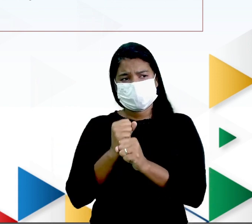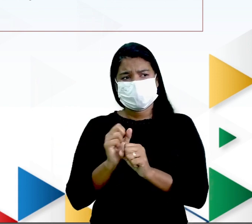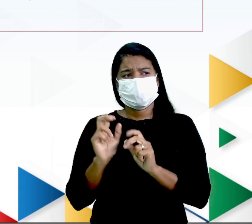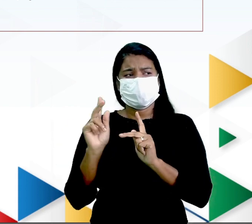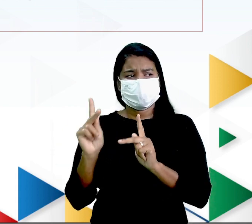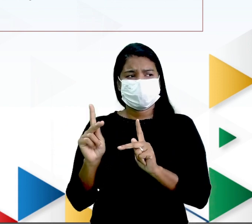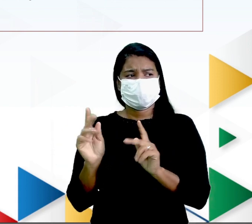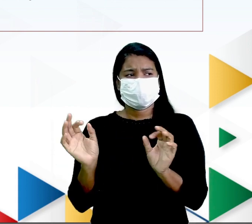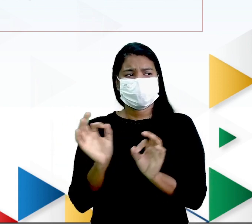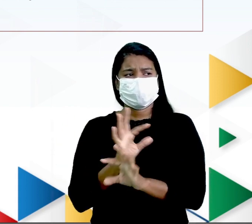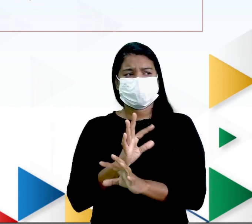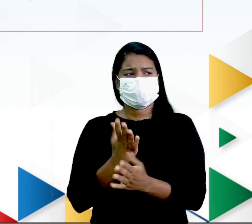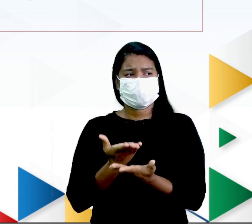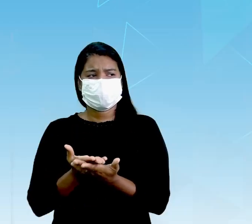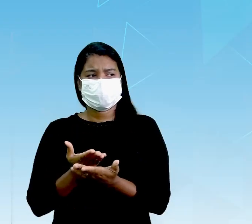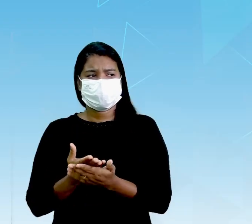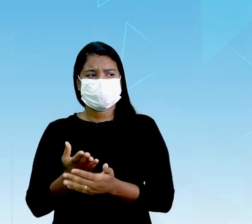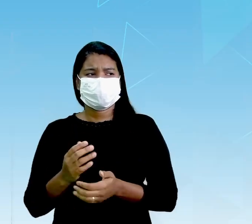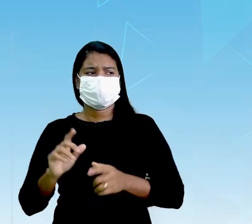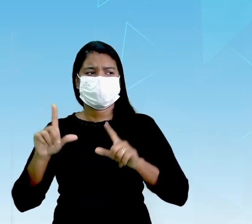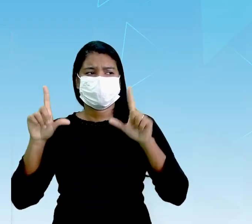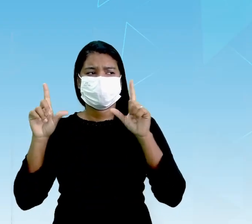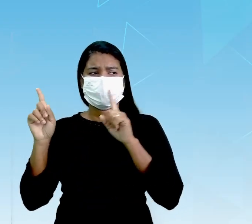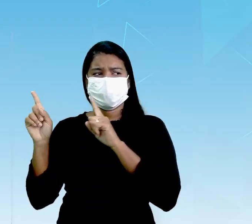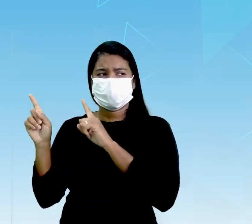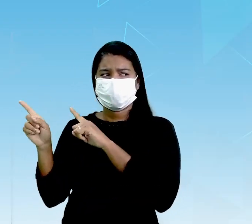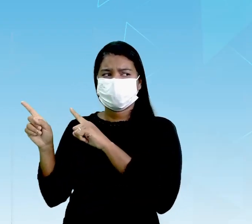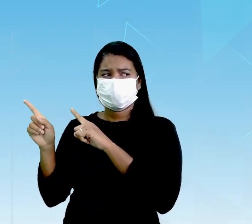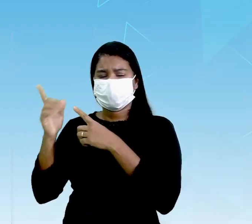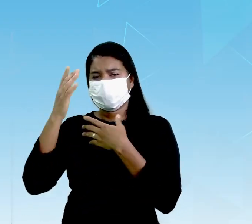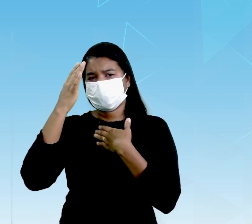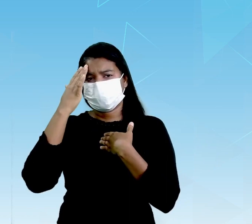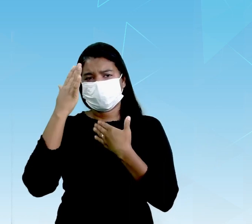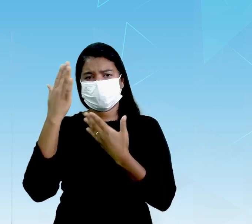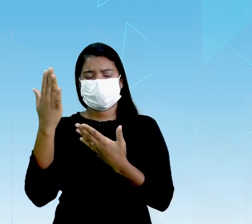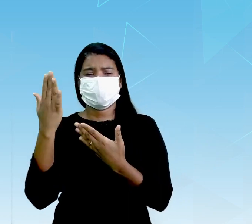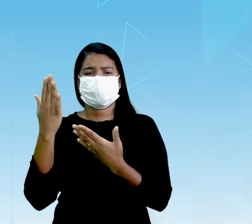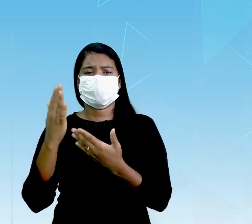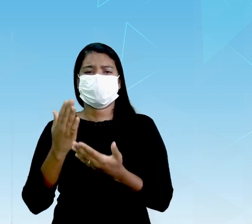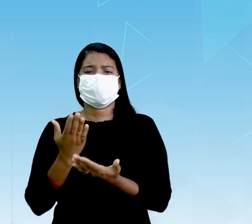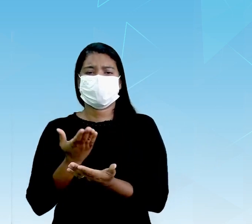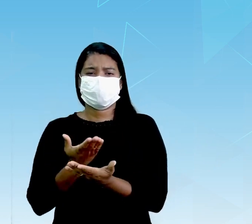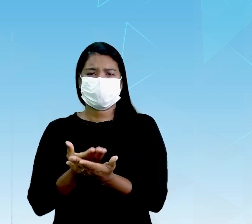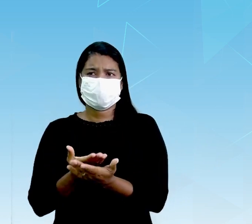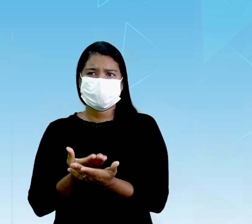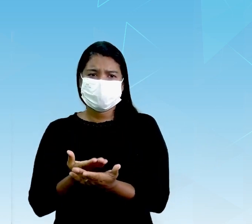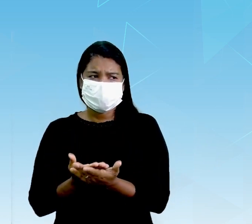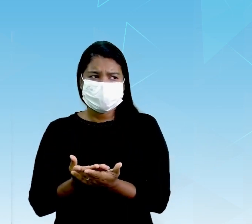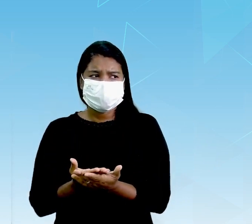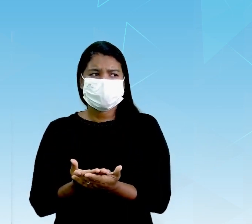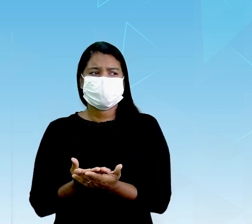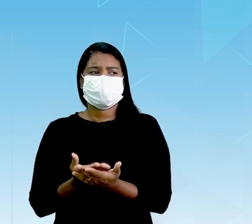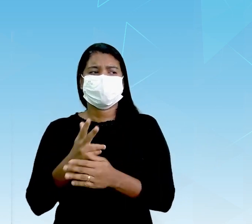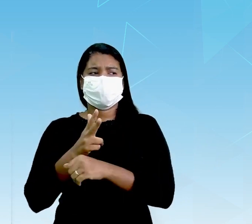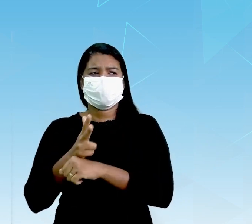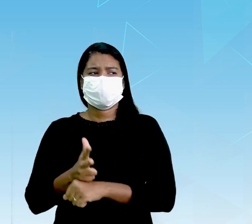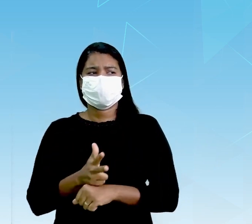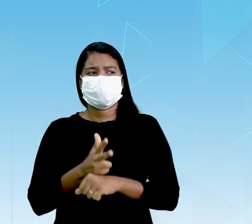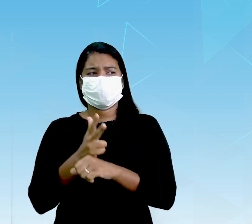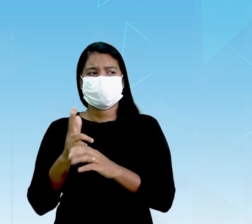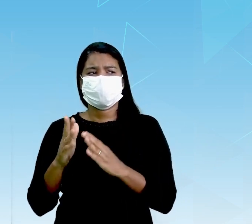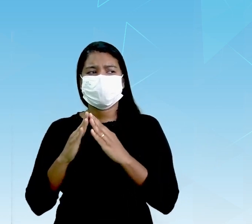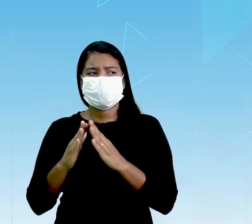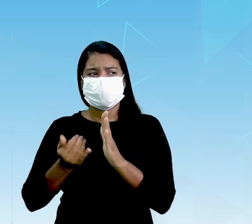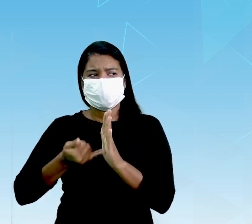Fechou, Manuel? Acabou aí o nosso tempinho? Traz para mim então, Manuel. Obrigado. Fica ligado aí nas nossas próximas videoaulas e, por favor,